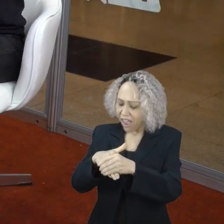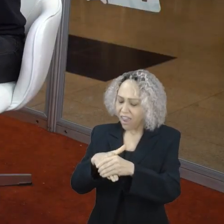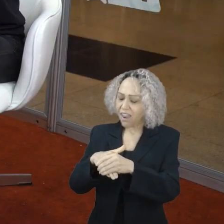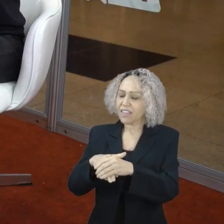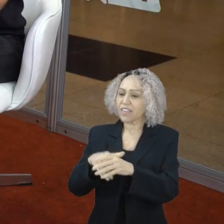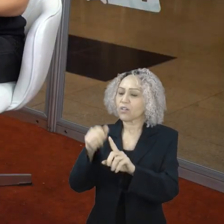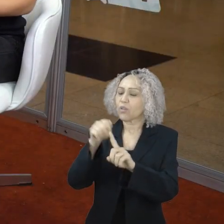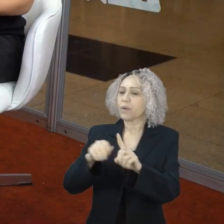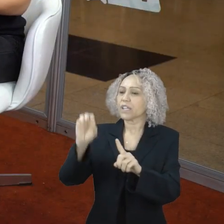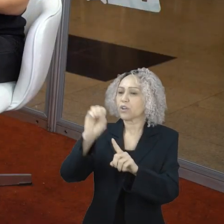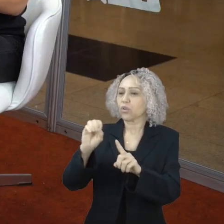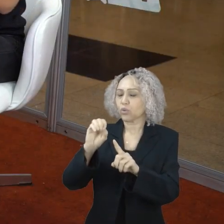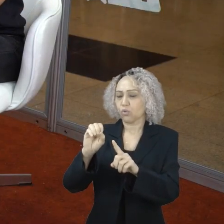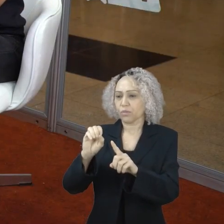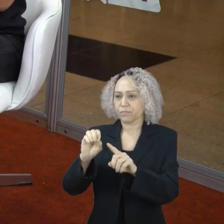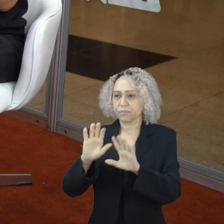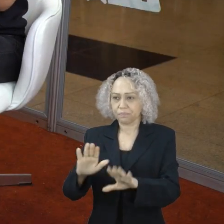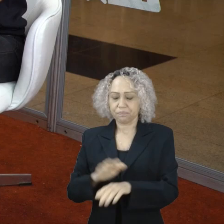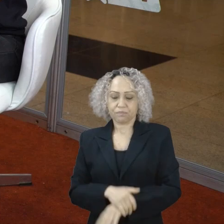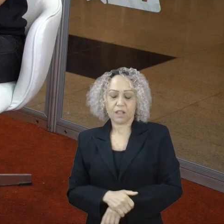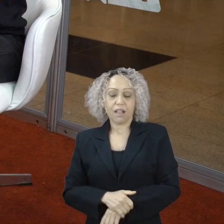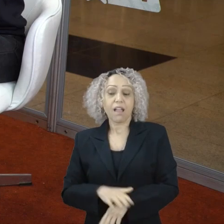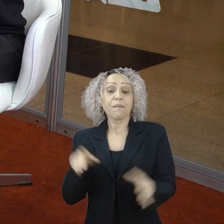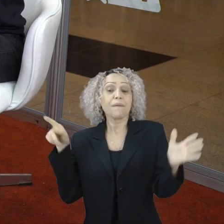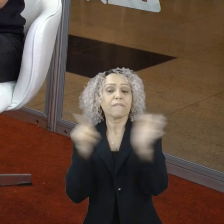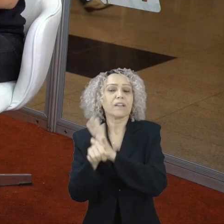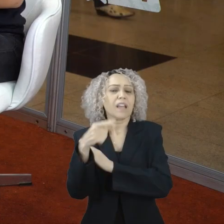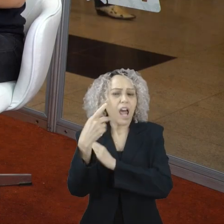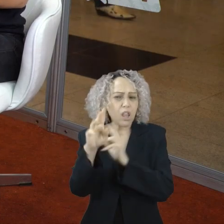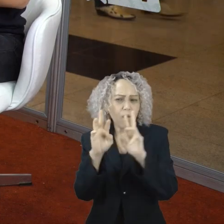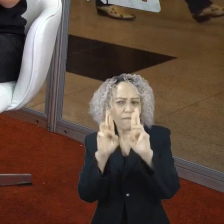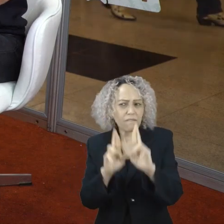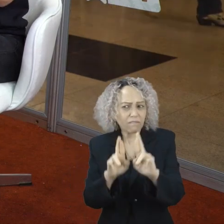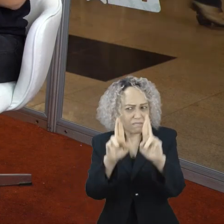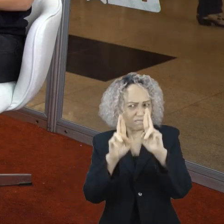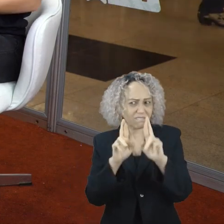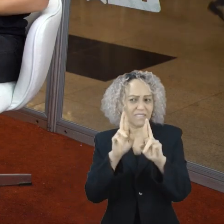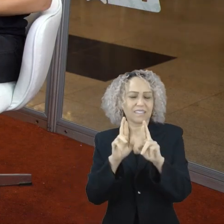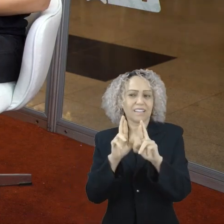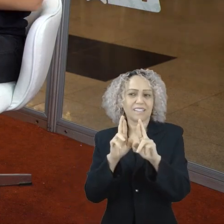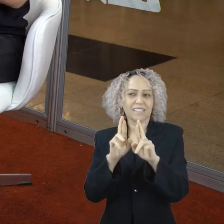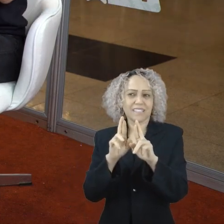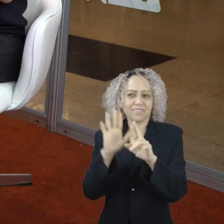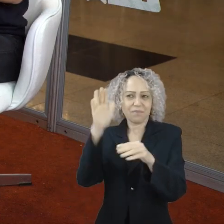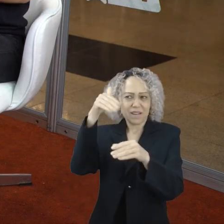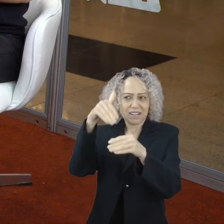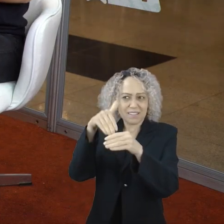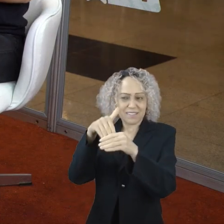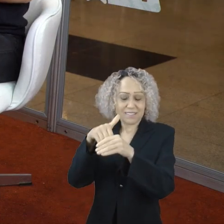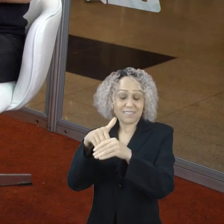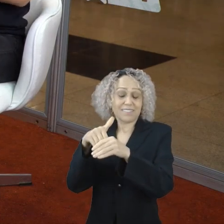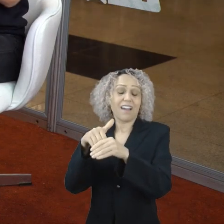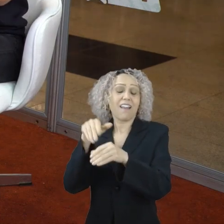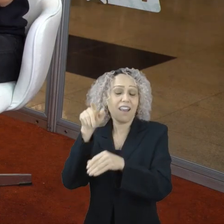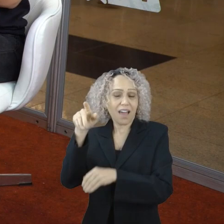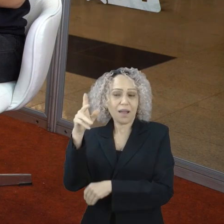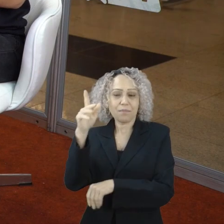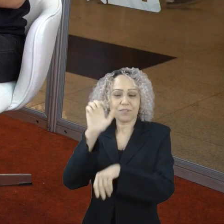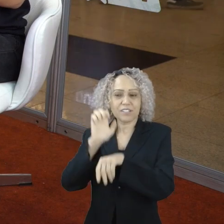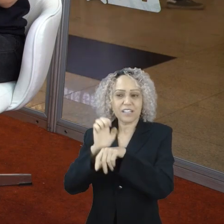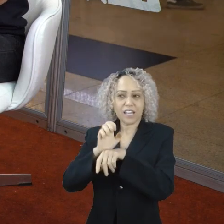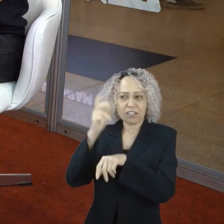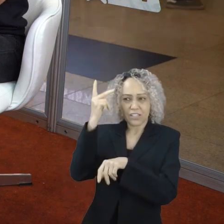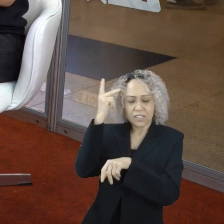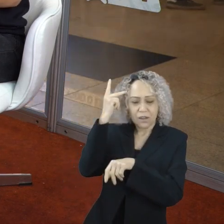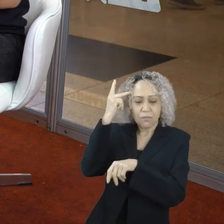ter aqui a sua expectativa para as eleições no estado de São Paulo, um estado muito importante, muito estratégico, né, para